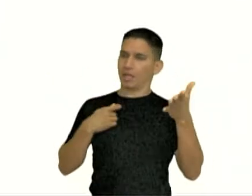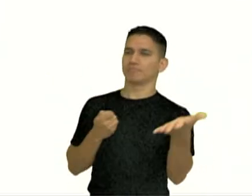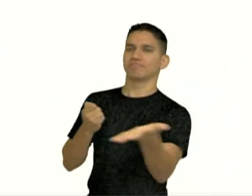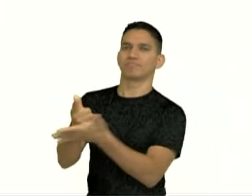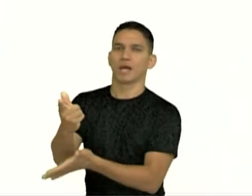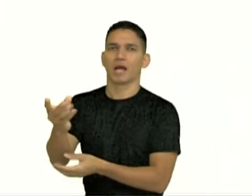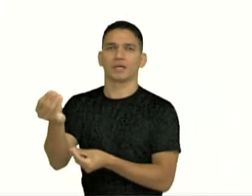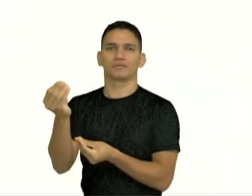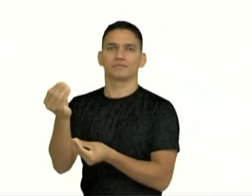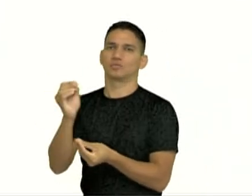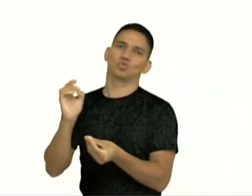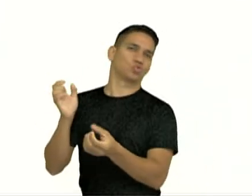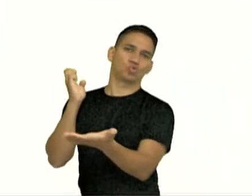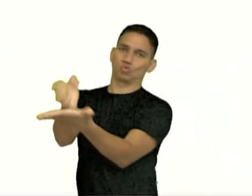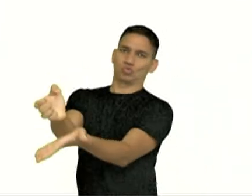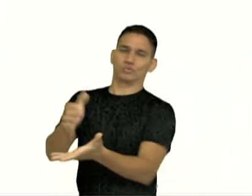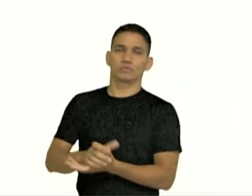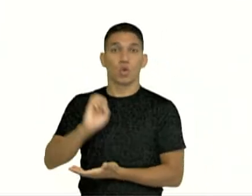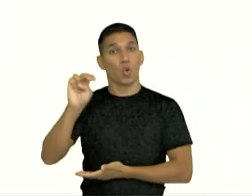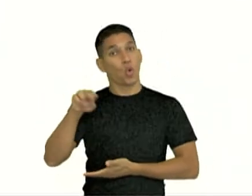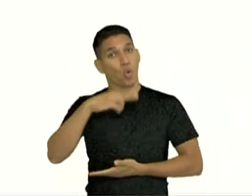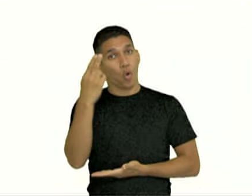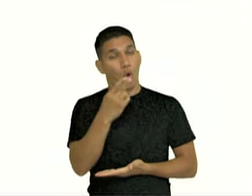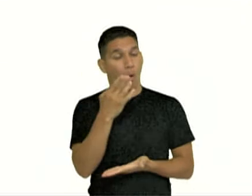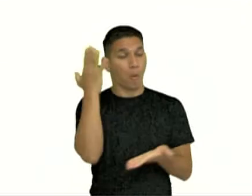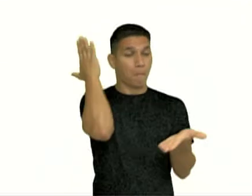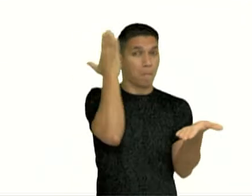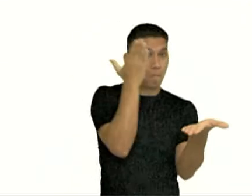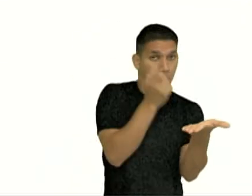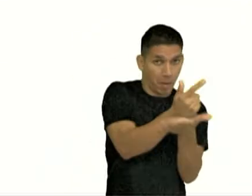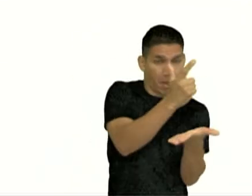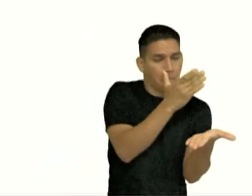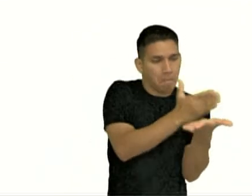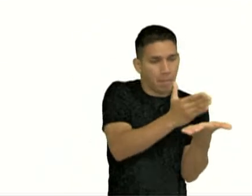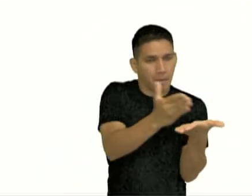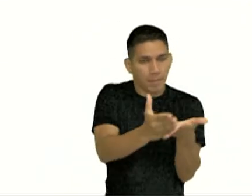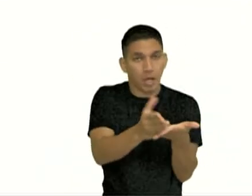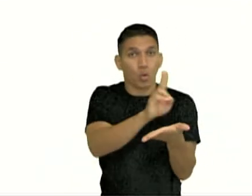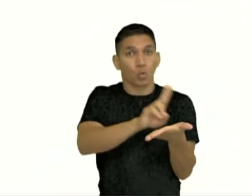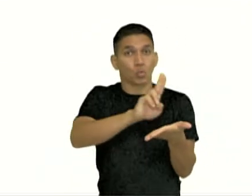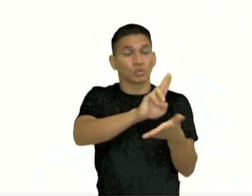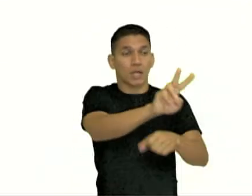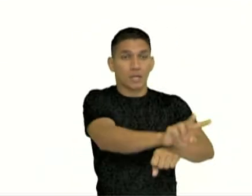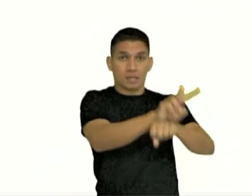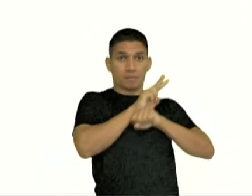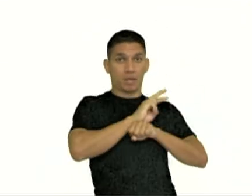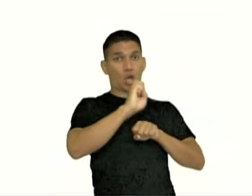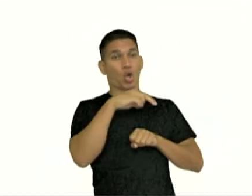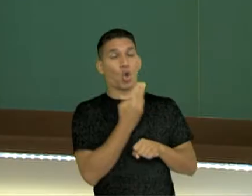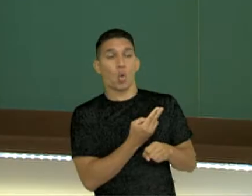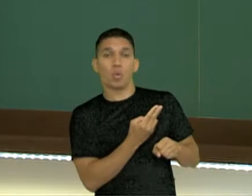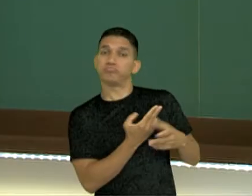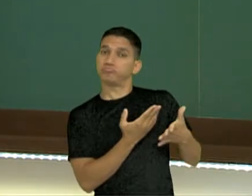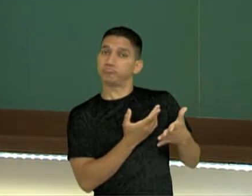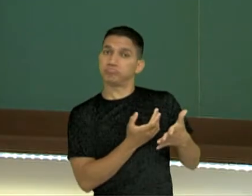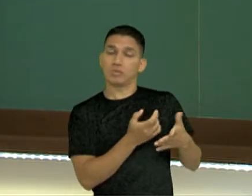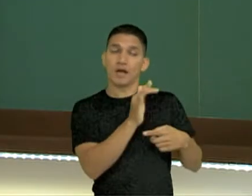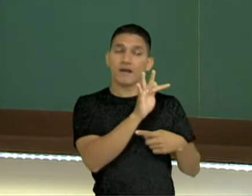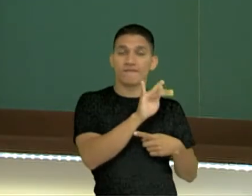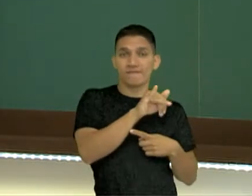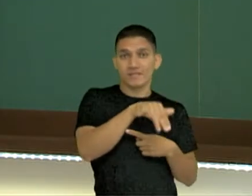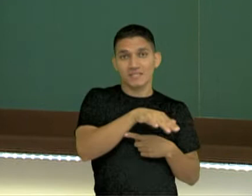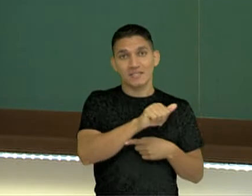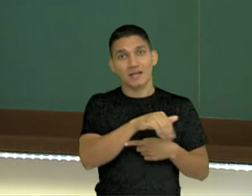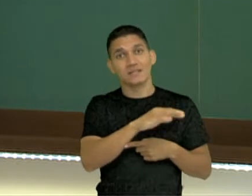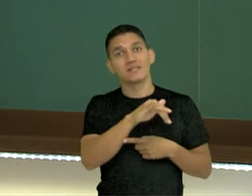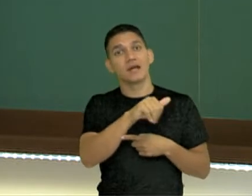vista. Ou a prazo, utilizando empréstimos ou financiamento, né? No caso de uma casa, um valor bem elevado,